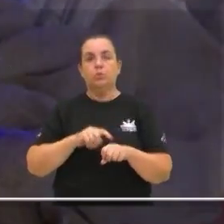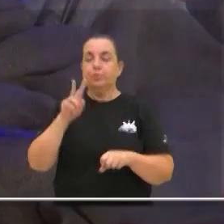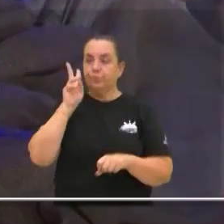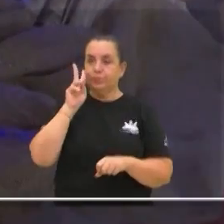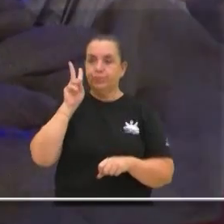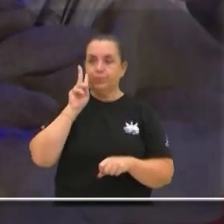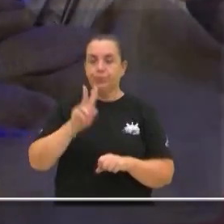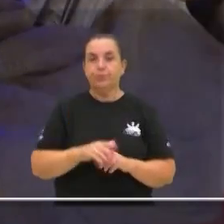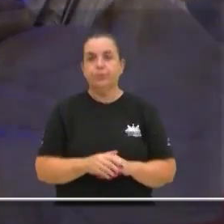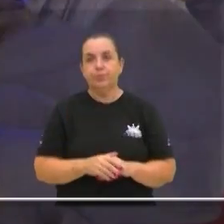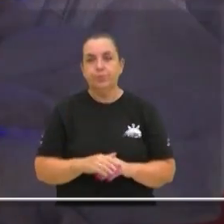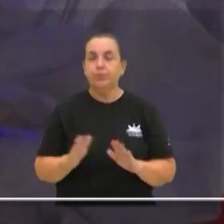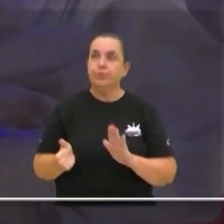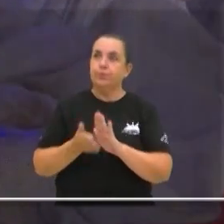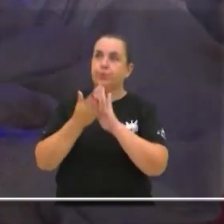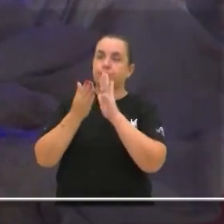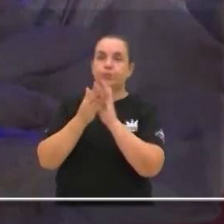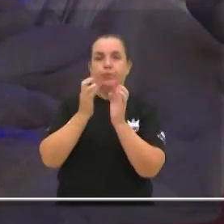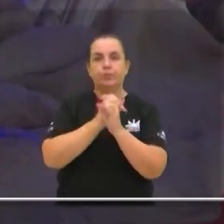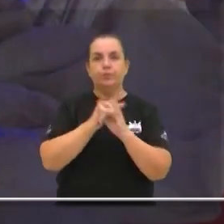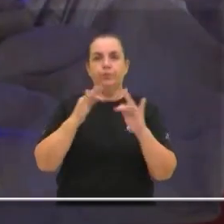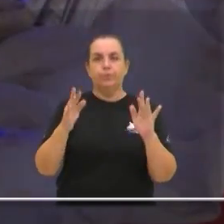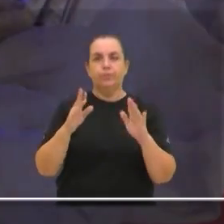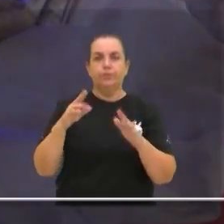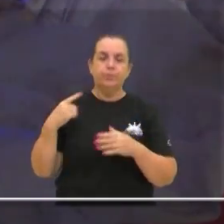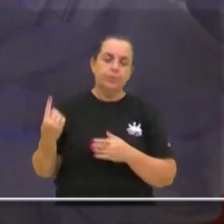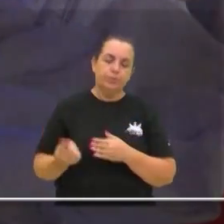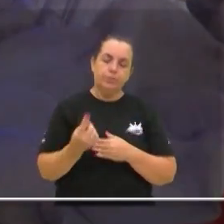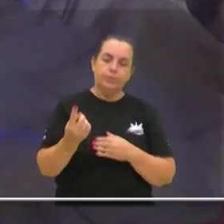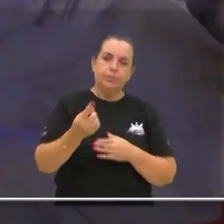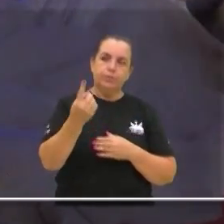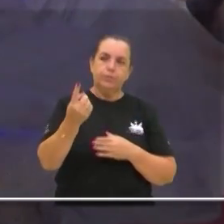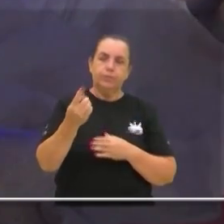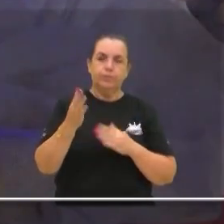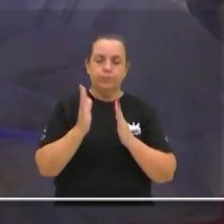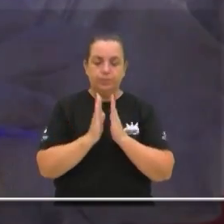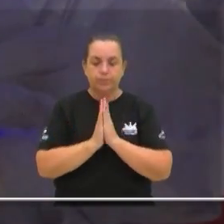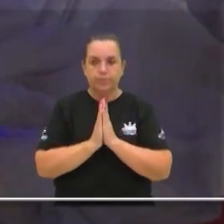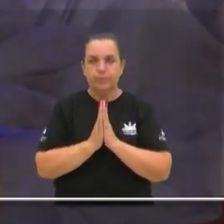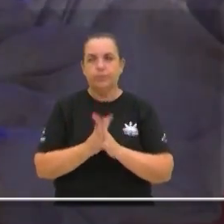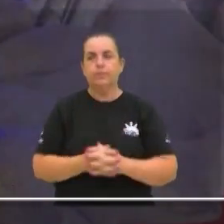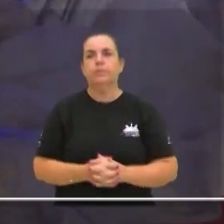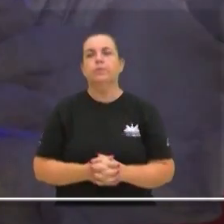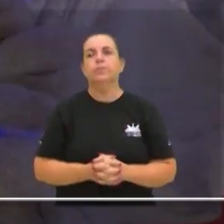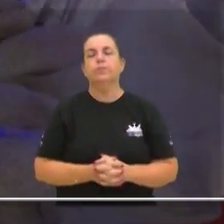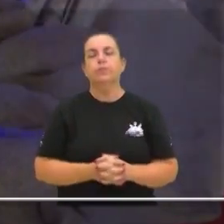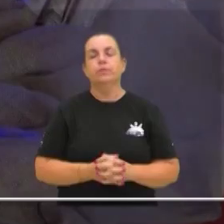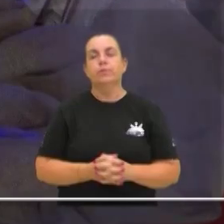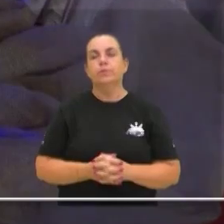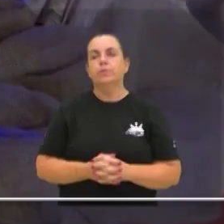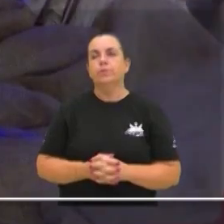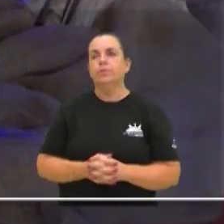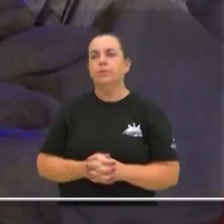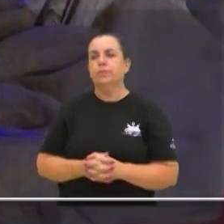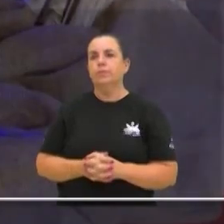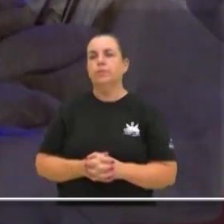história, louvor e glória pelos séculos dos séculos. Amém.